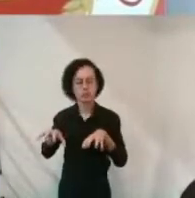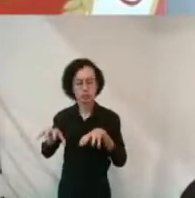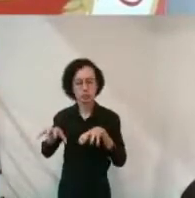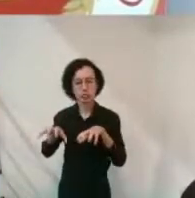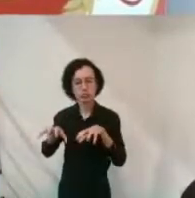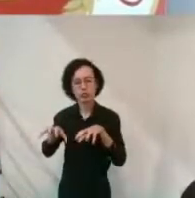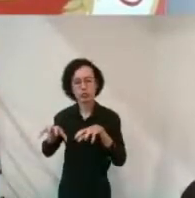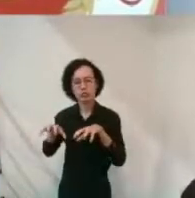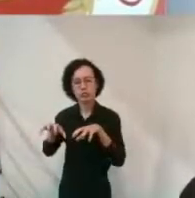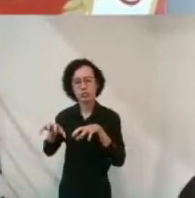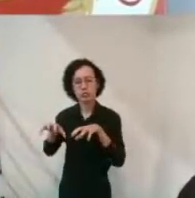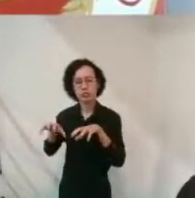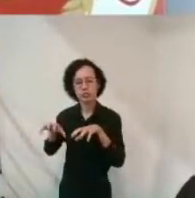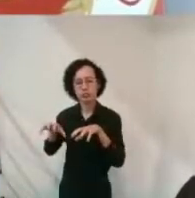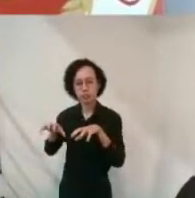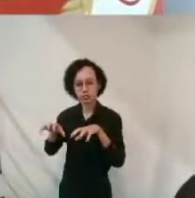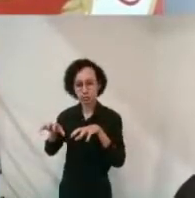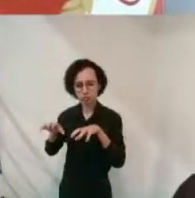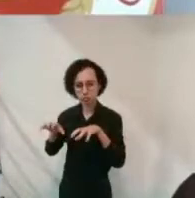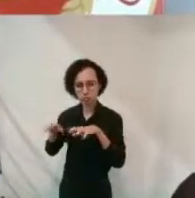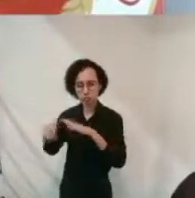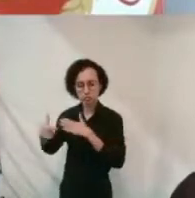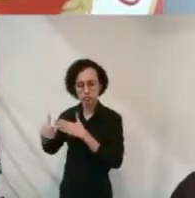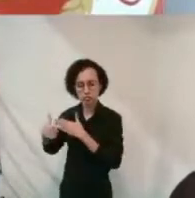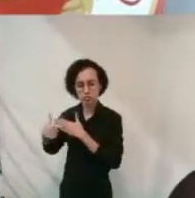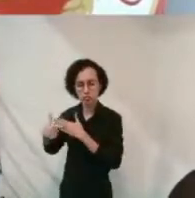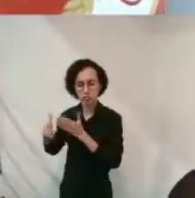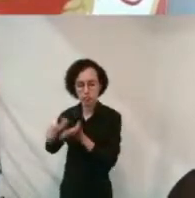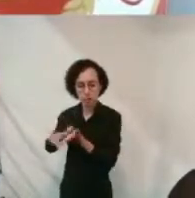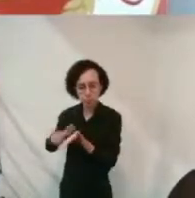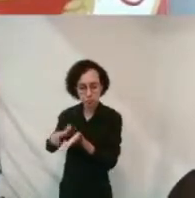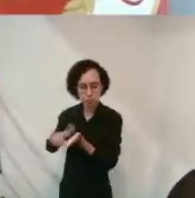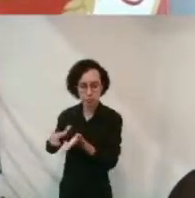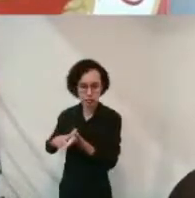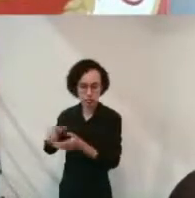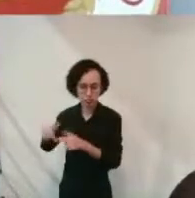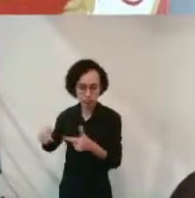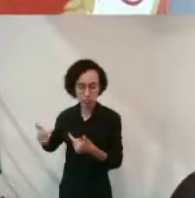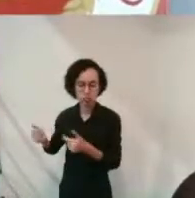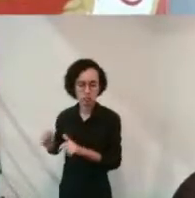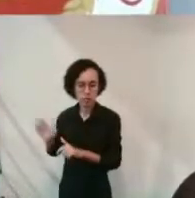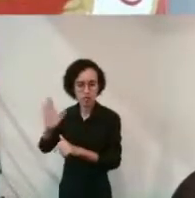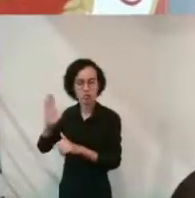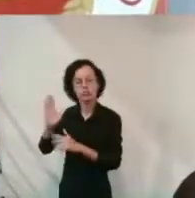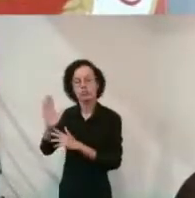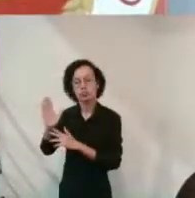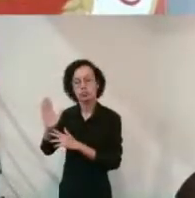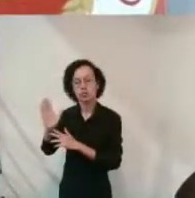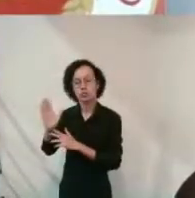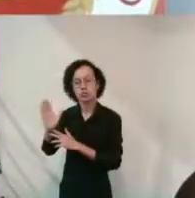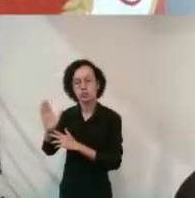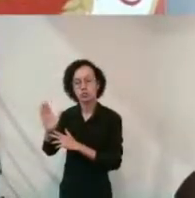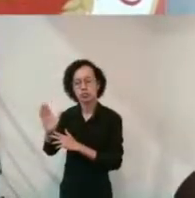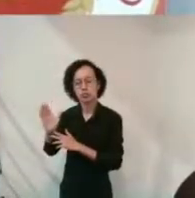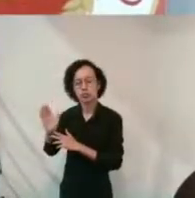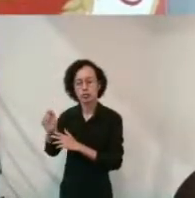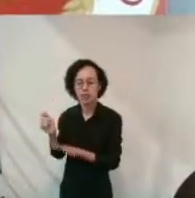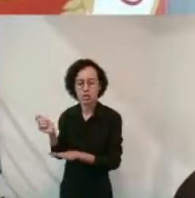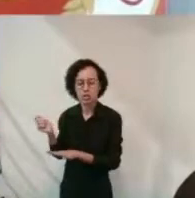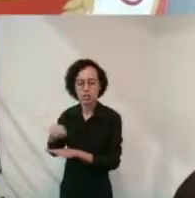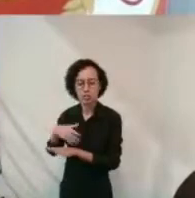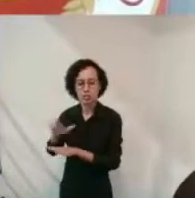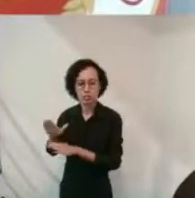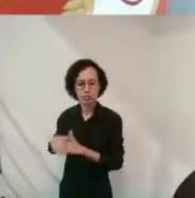o que se expele de papel, que é um material caro, para reciclagem, já bastaria para atender